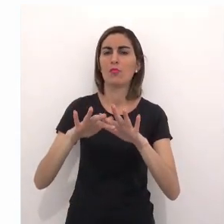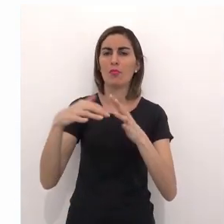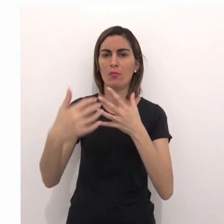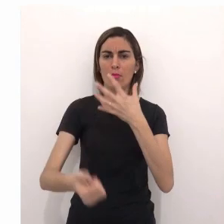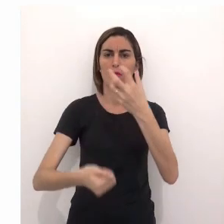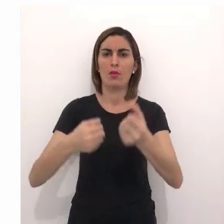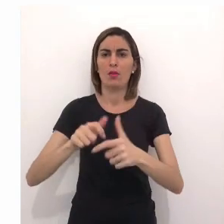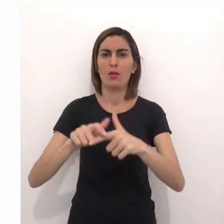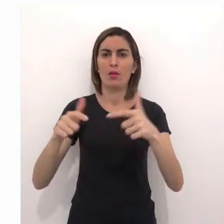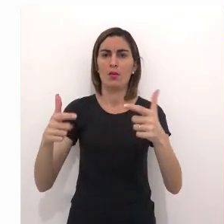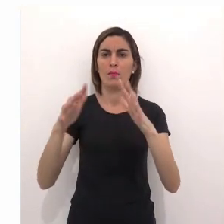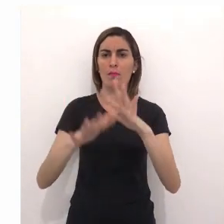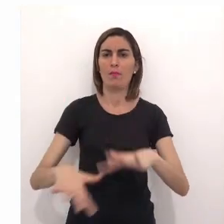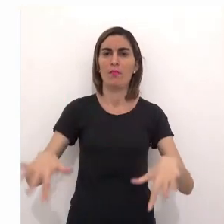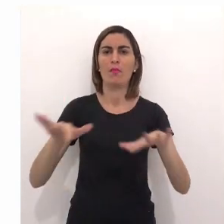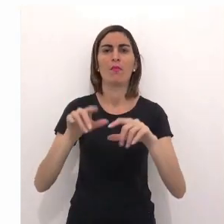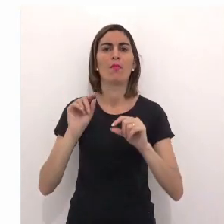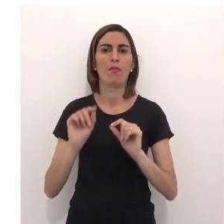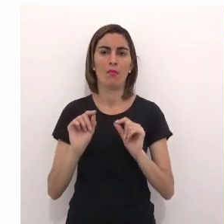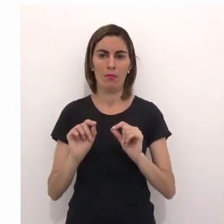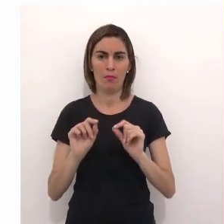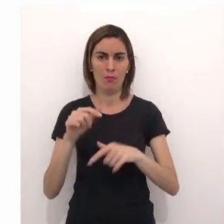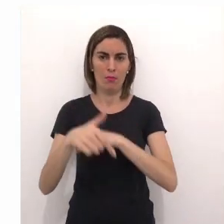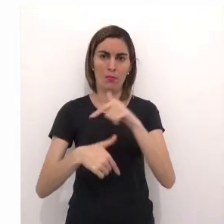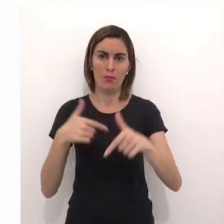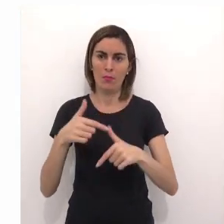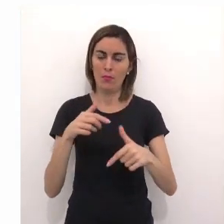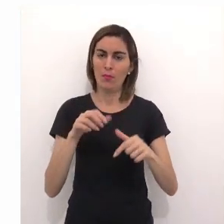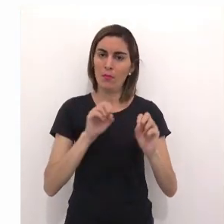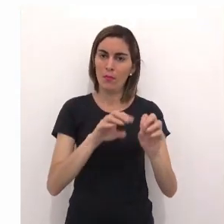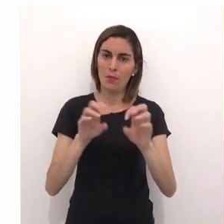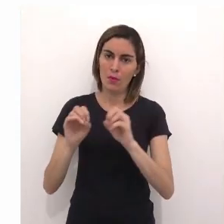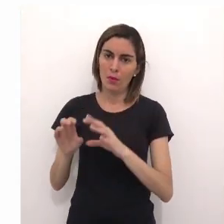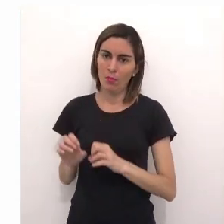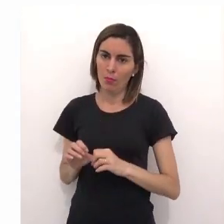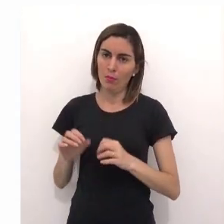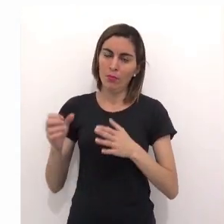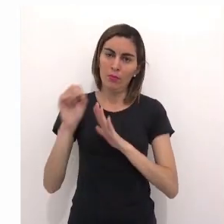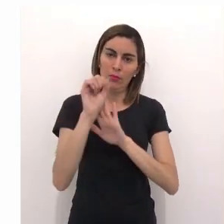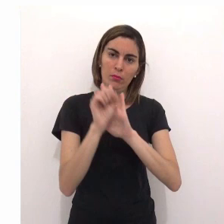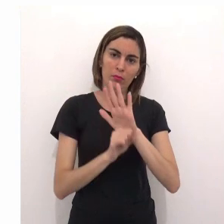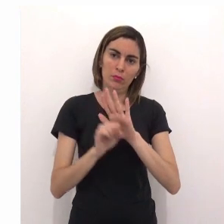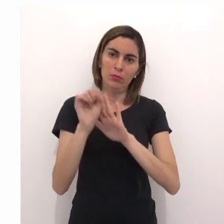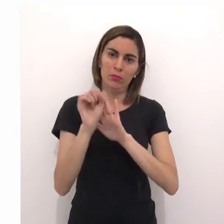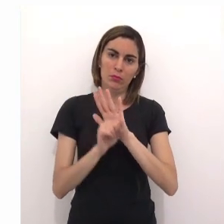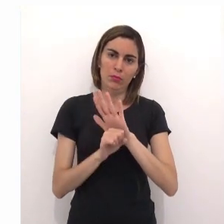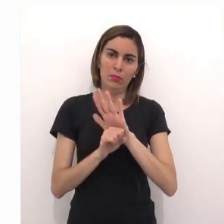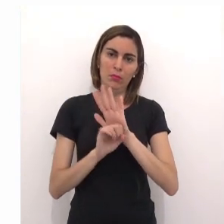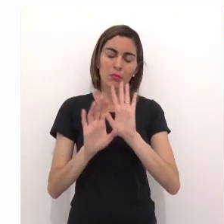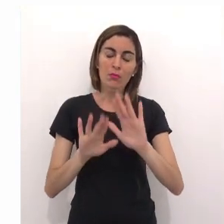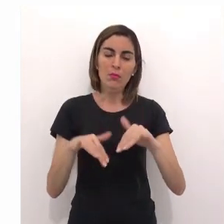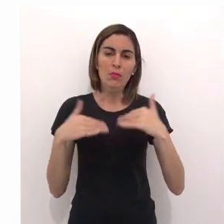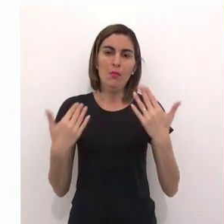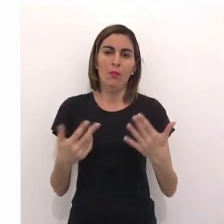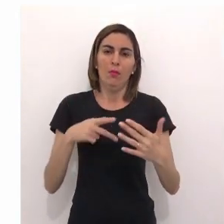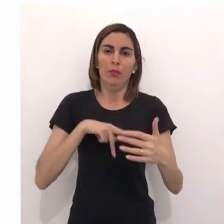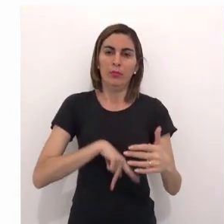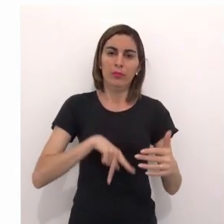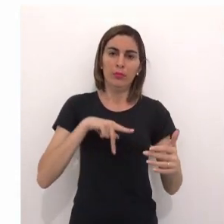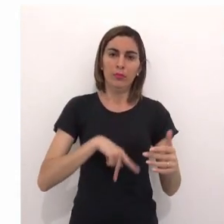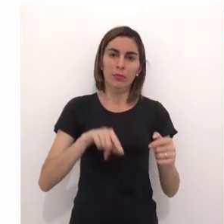todos os episódios da atividade cristã daquele século, né? Então os portugueses fizeram